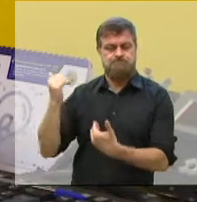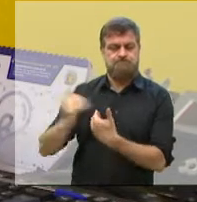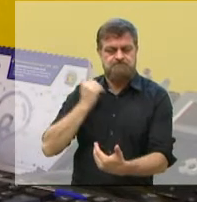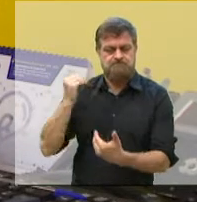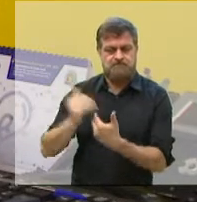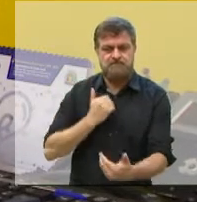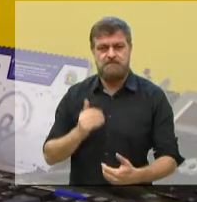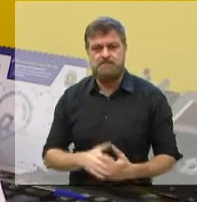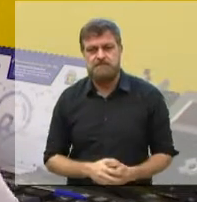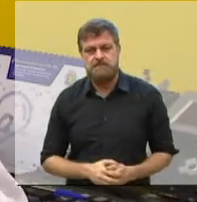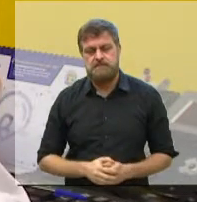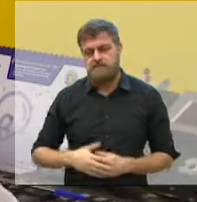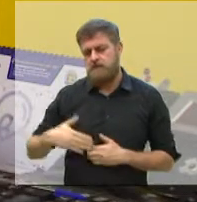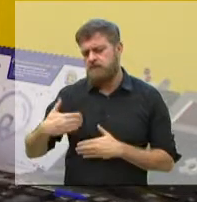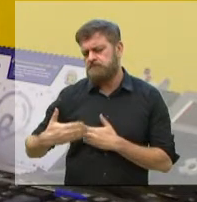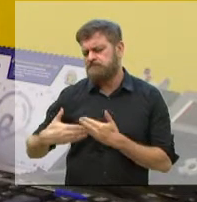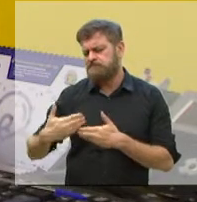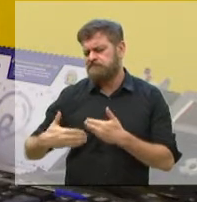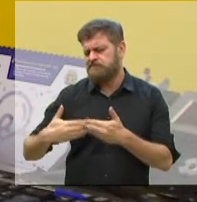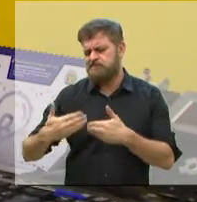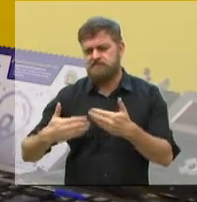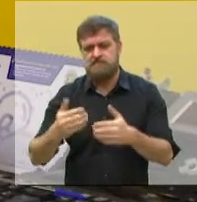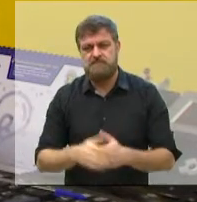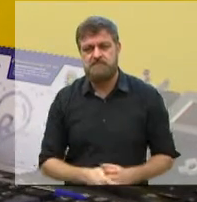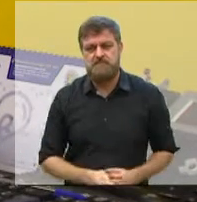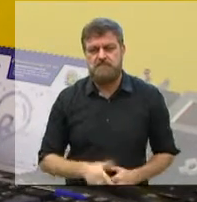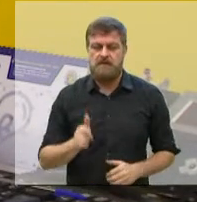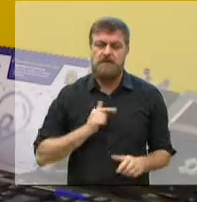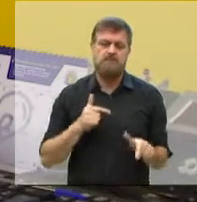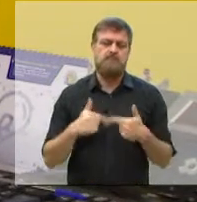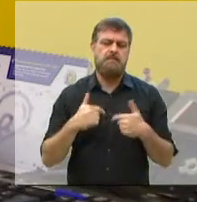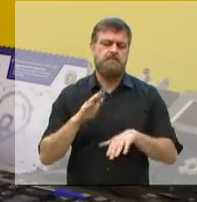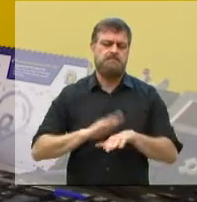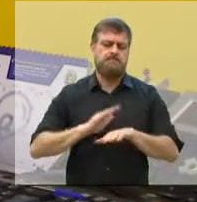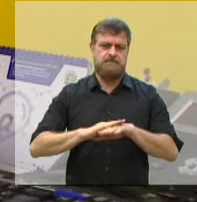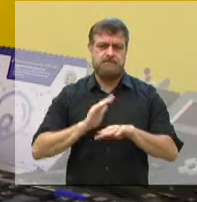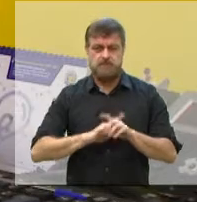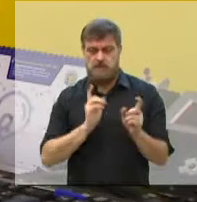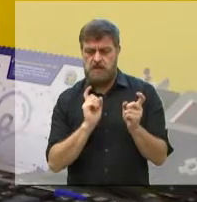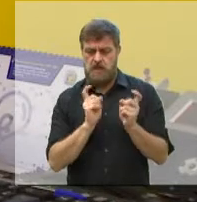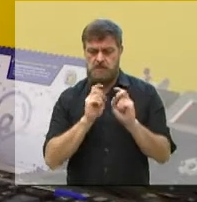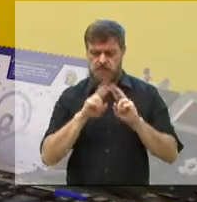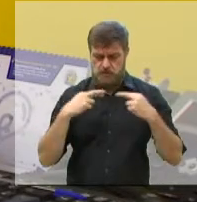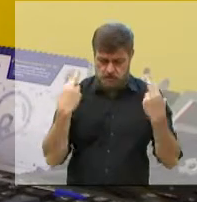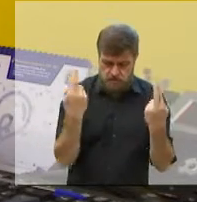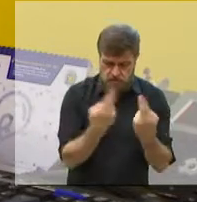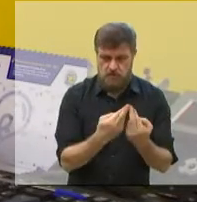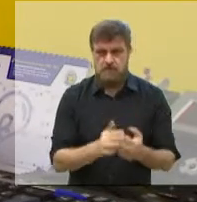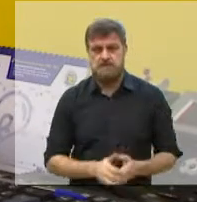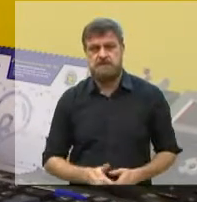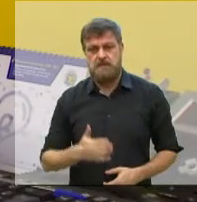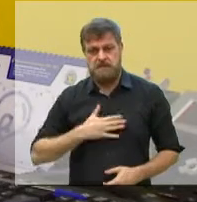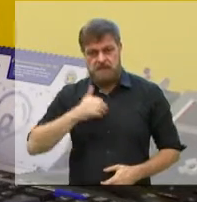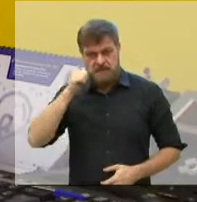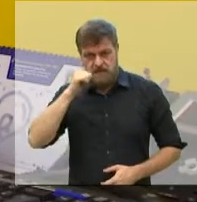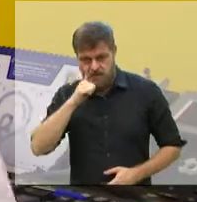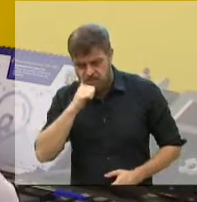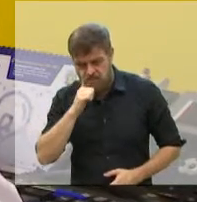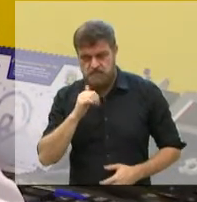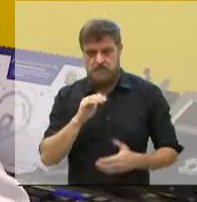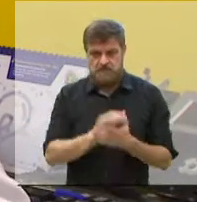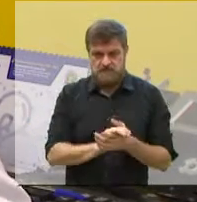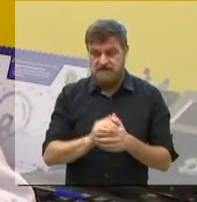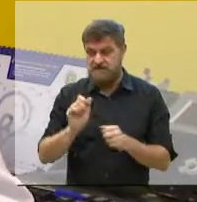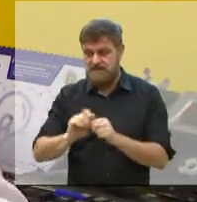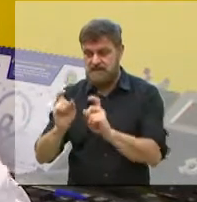aí continuaram fazendo o trabalho, algumas reuniões, ela fazia algumas reuniões sem